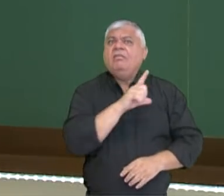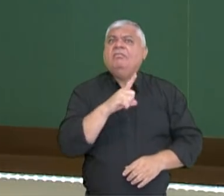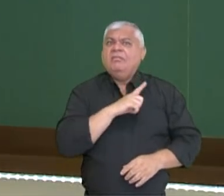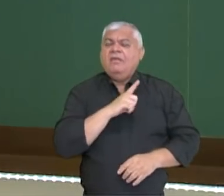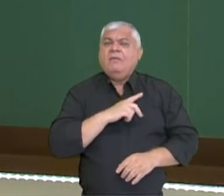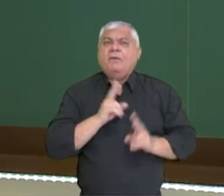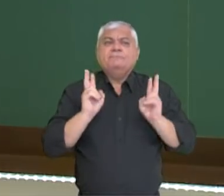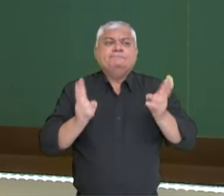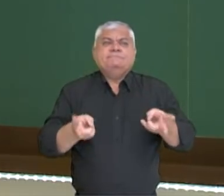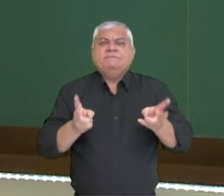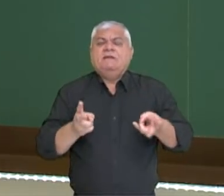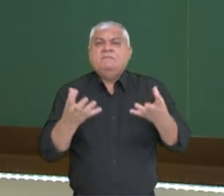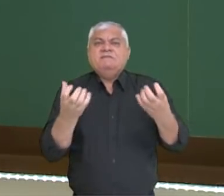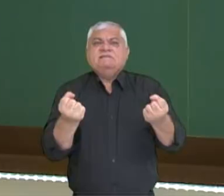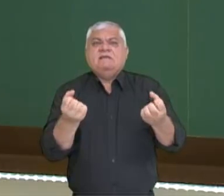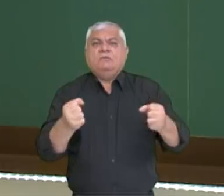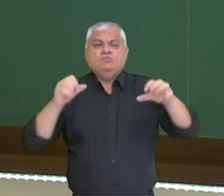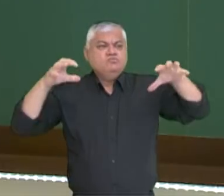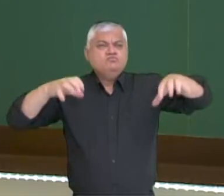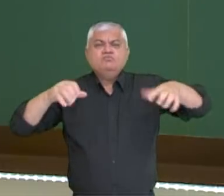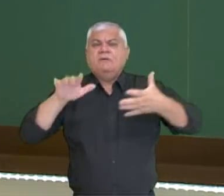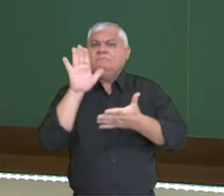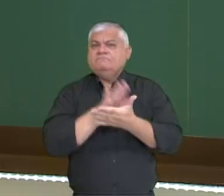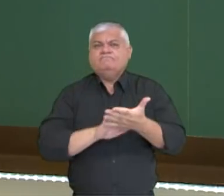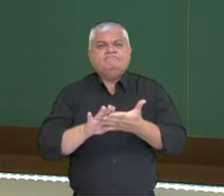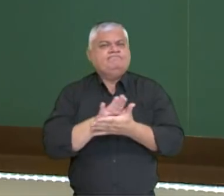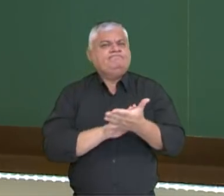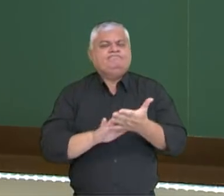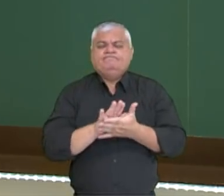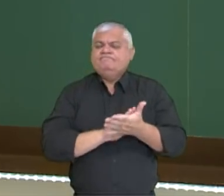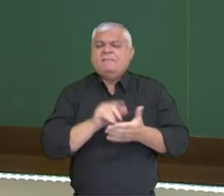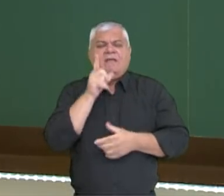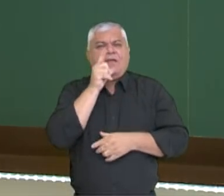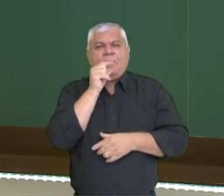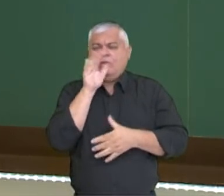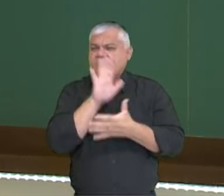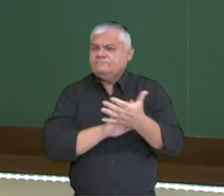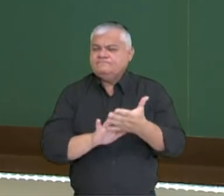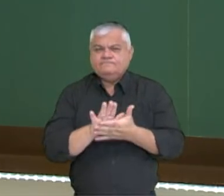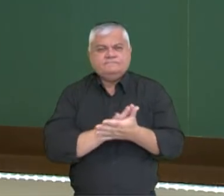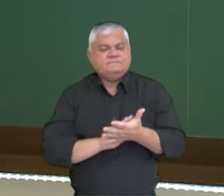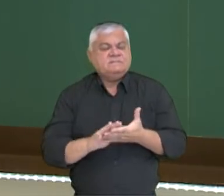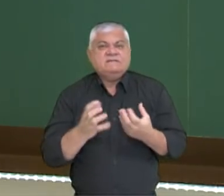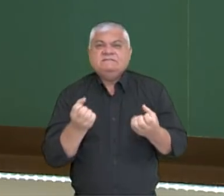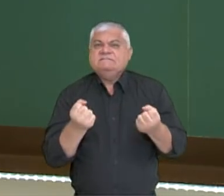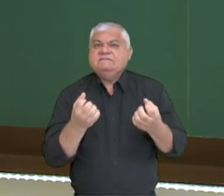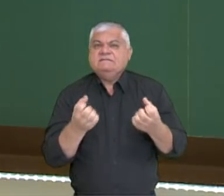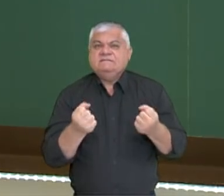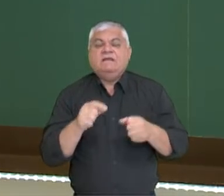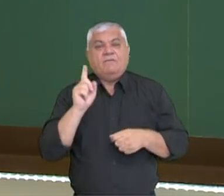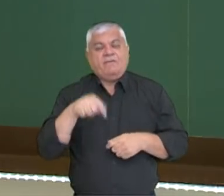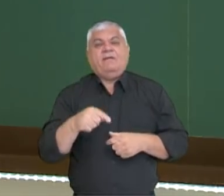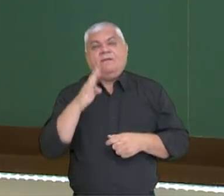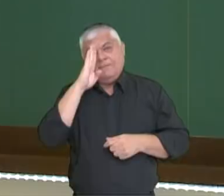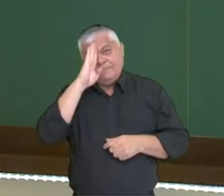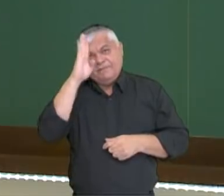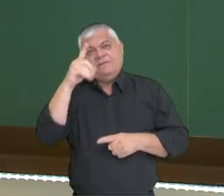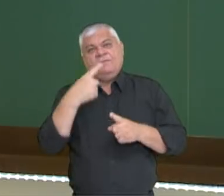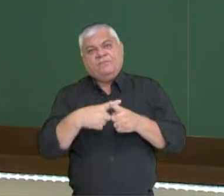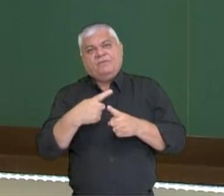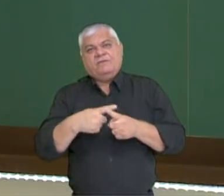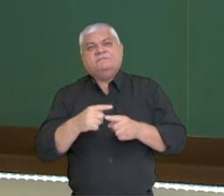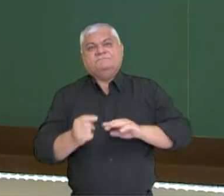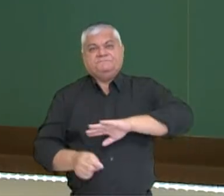serão secos, ou seja, sempre falta umidade nessas porções e principalmente em função do